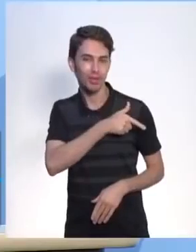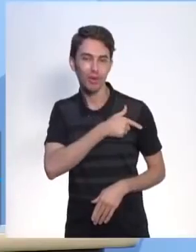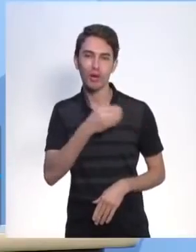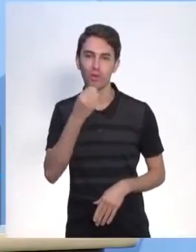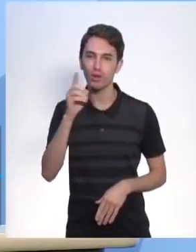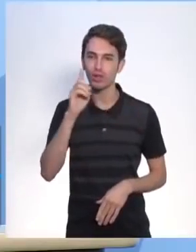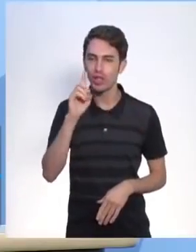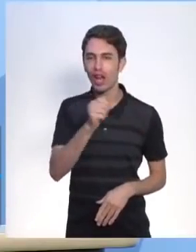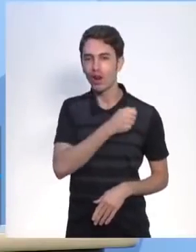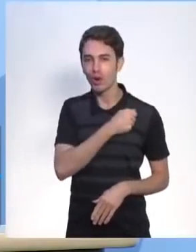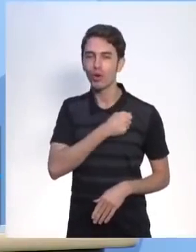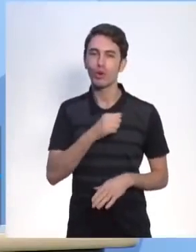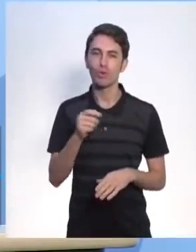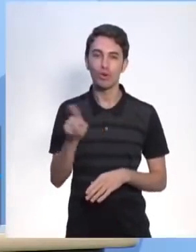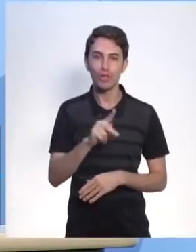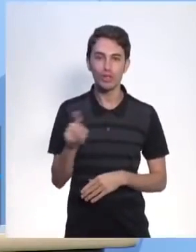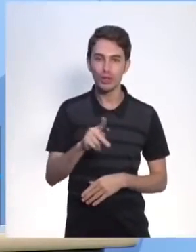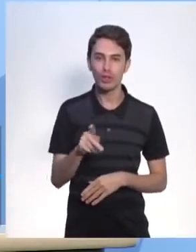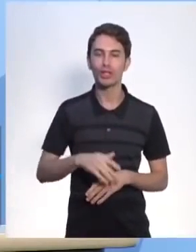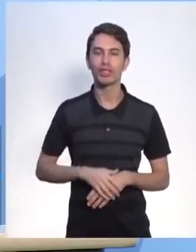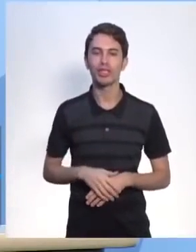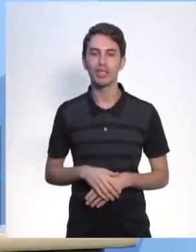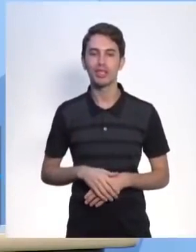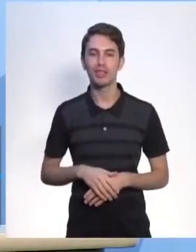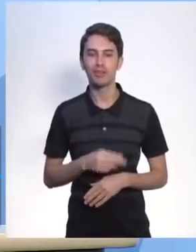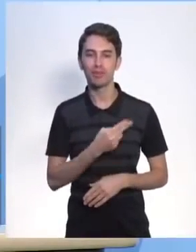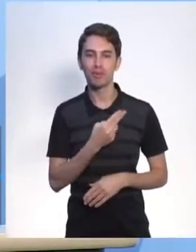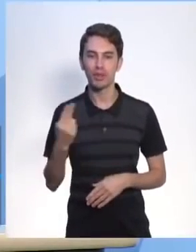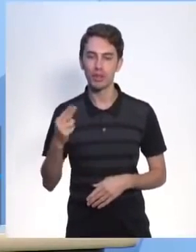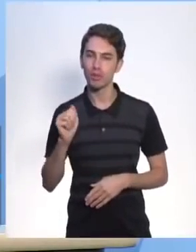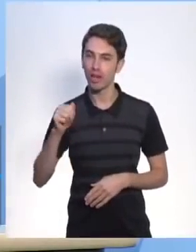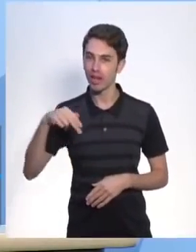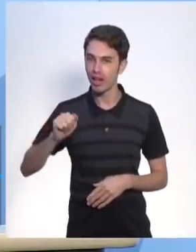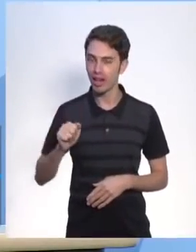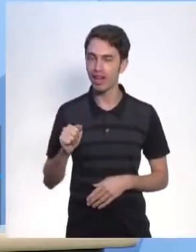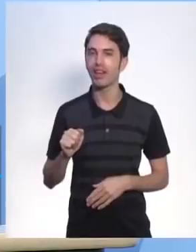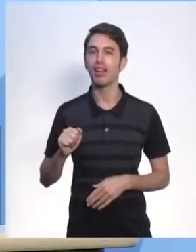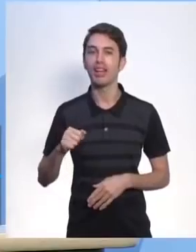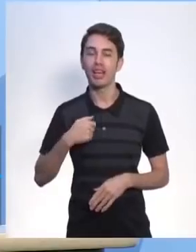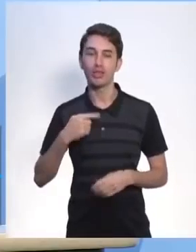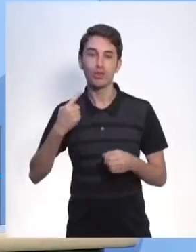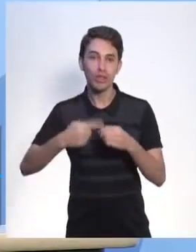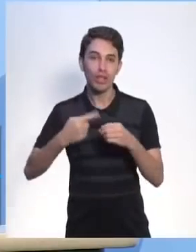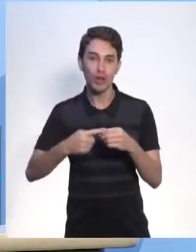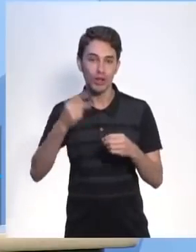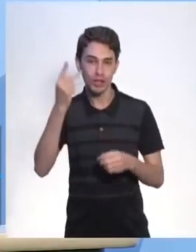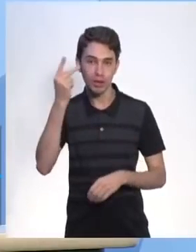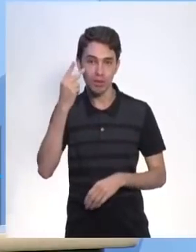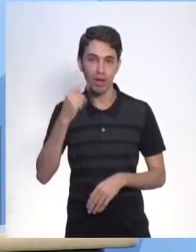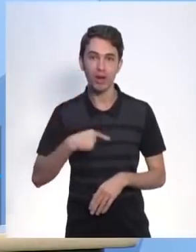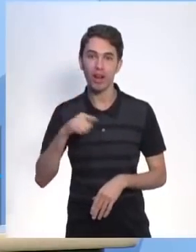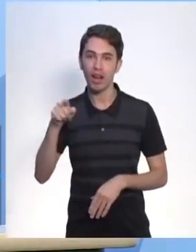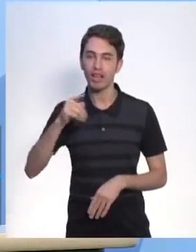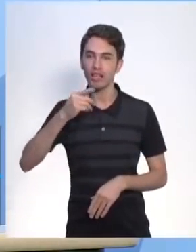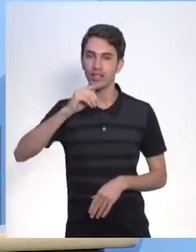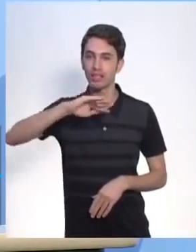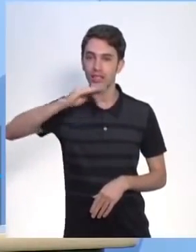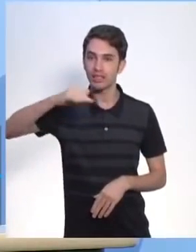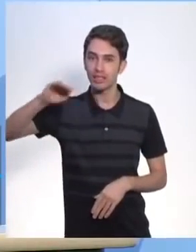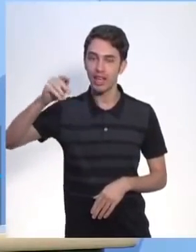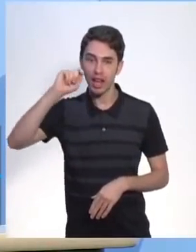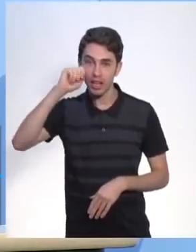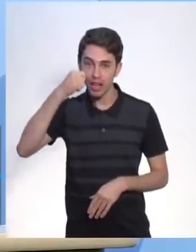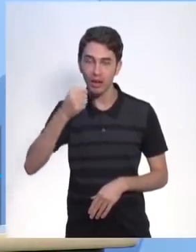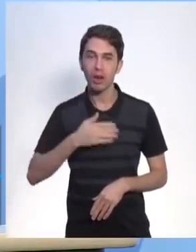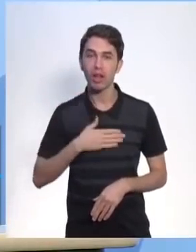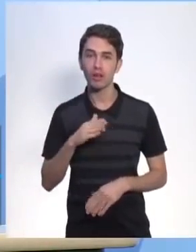dia, alunos, bom dia, professores. Eu me chamo Ana Carolina, sou do interior de São Paulo, lá de Serra Negra, estudo